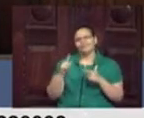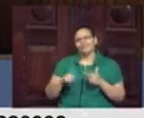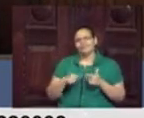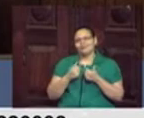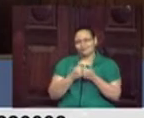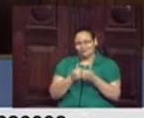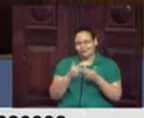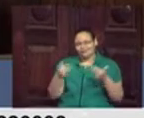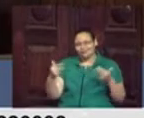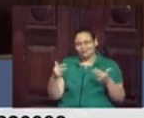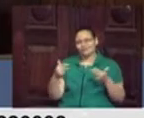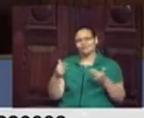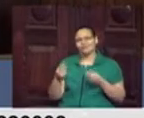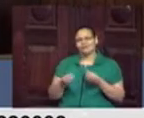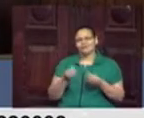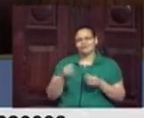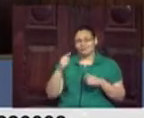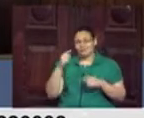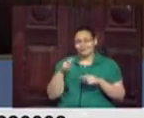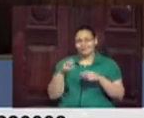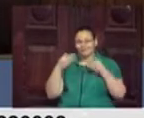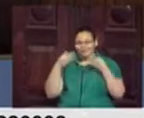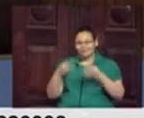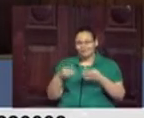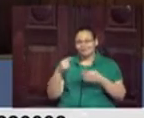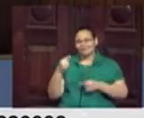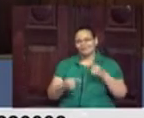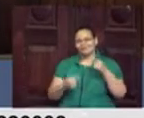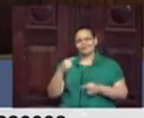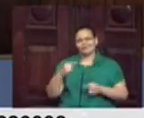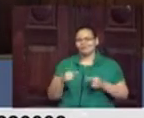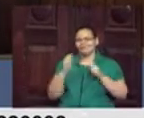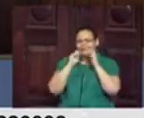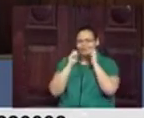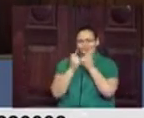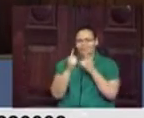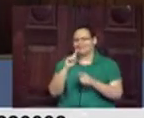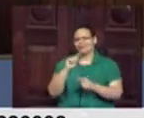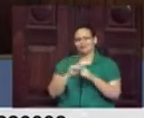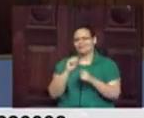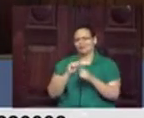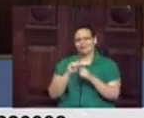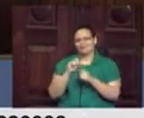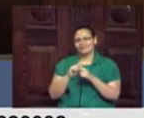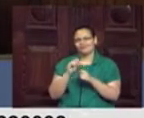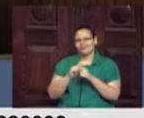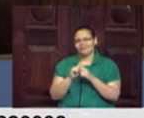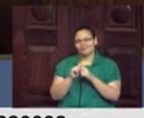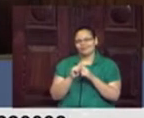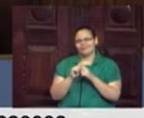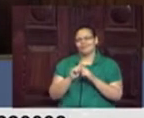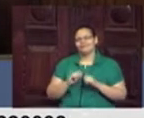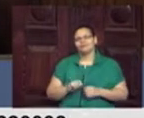se não encararmos um problema de ordem política, e que essa casa não faz, porque está também agachada.